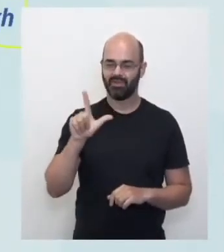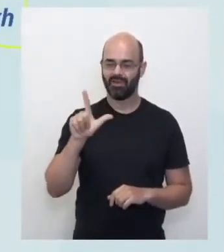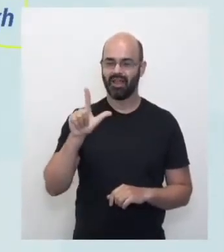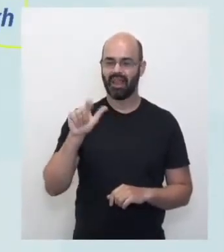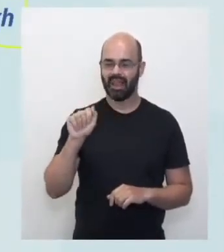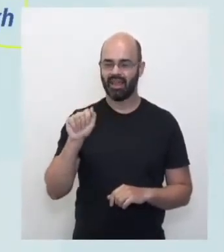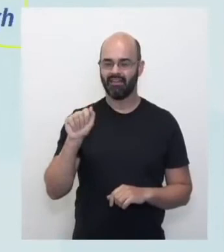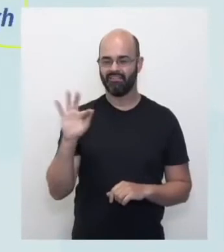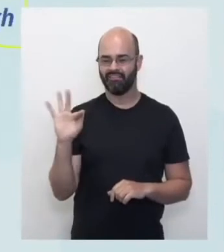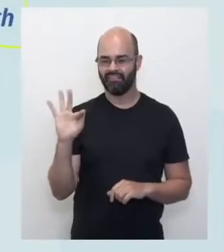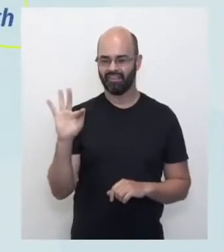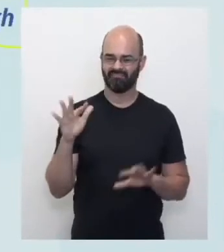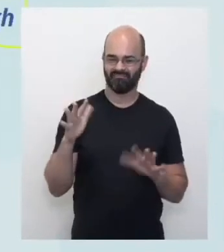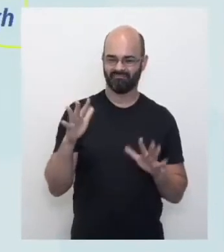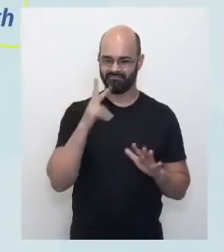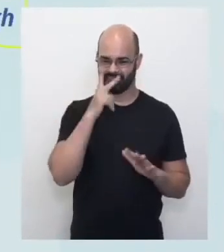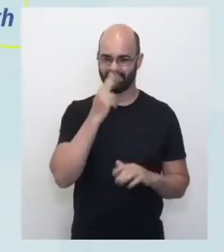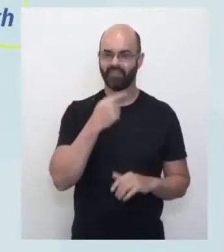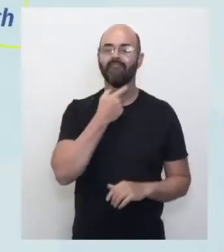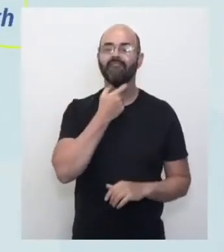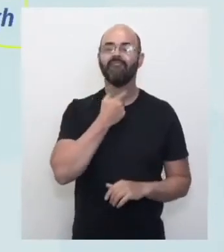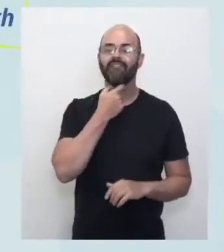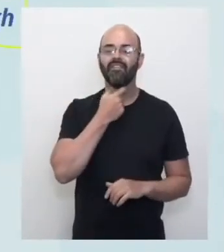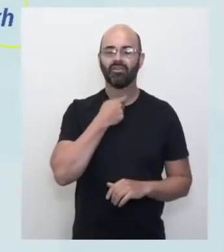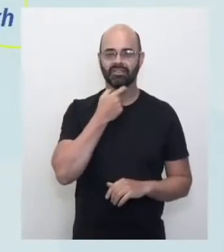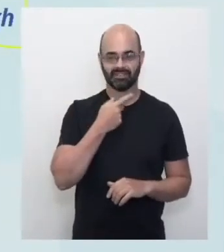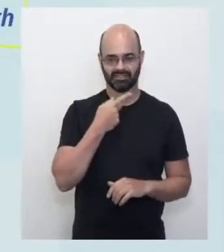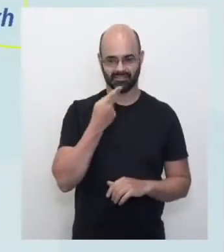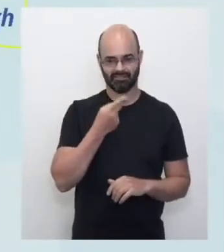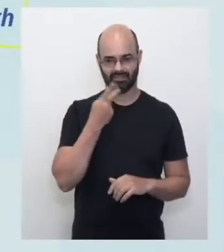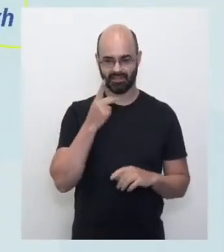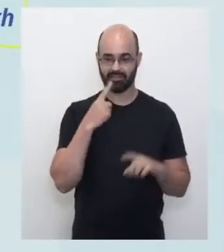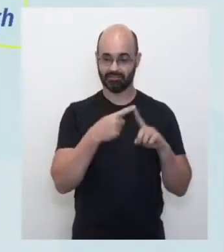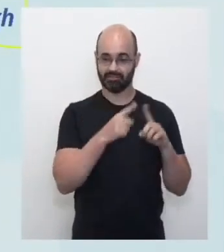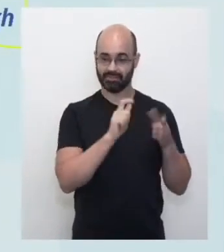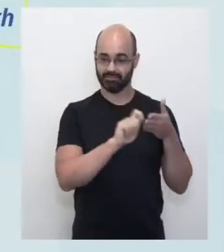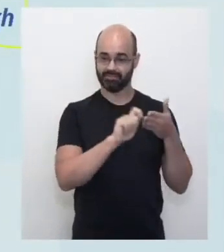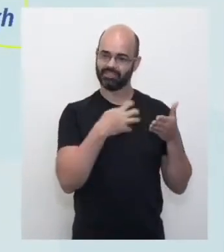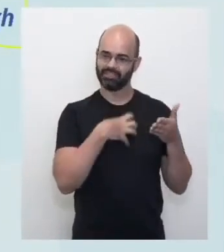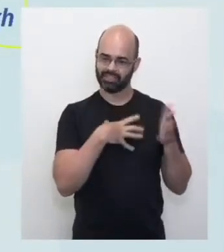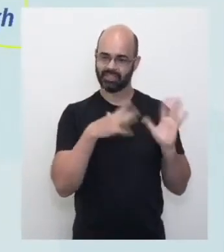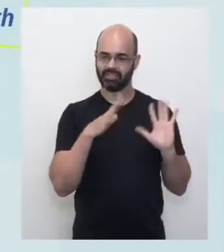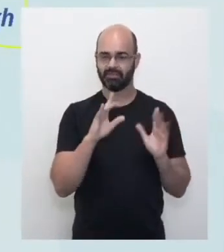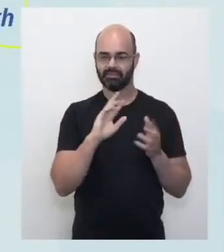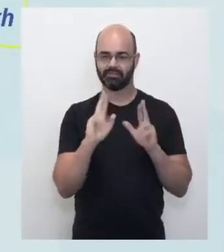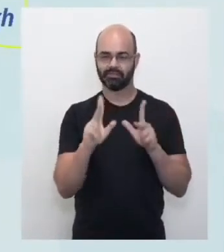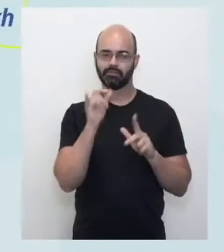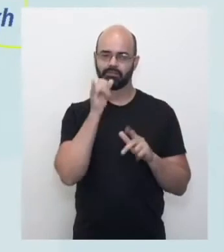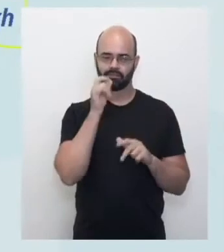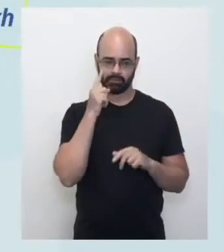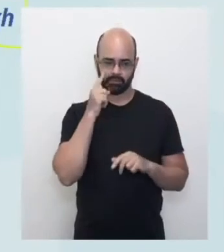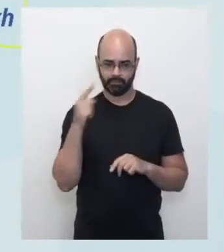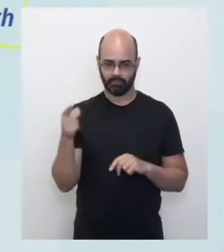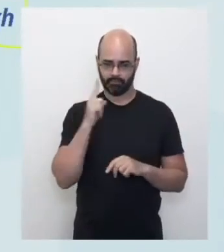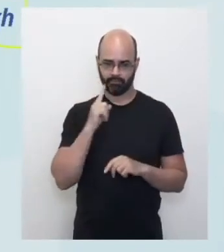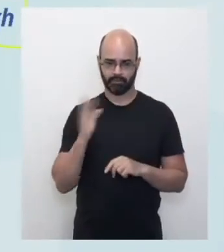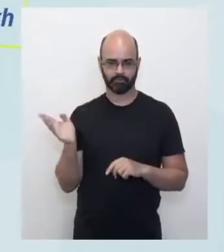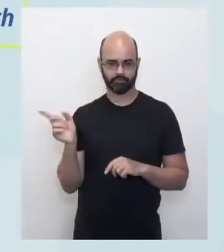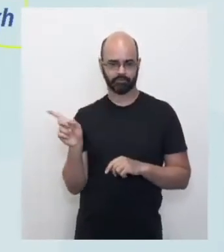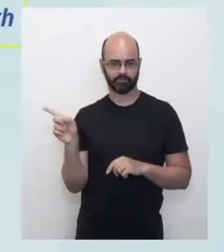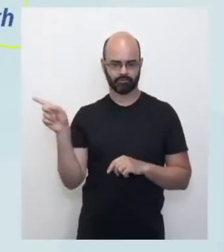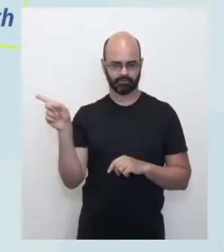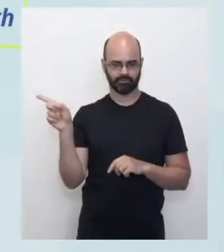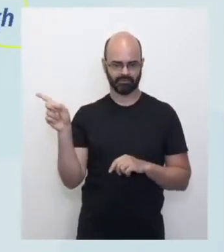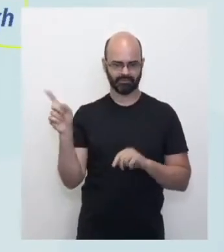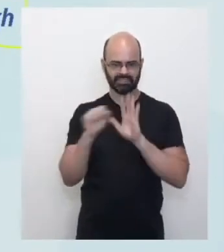alfabeto fonético internacional. O que é isso? Se você olhar no dicionário, vai aparecer esses símbolos aqui. Então assim, quer dizer, como se fosse como se